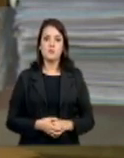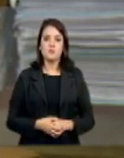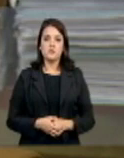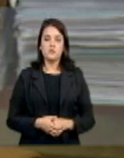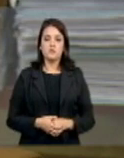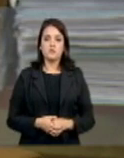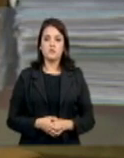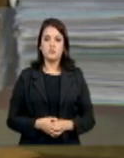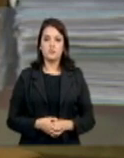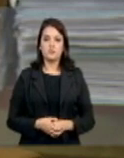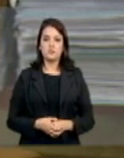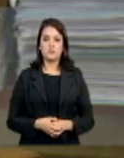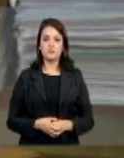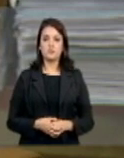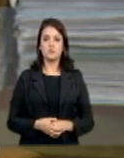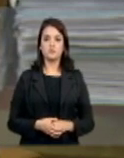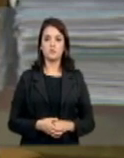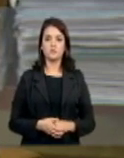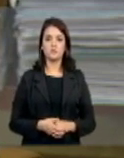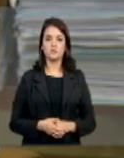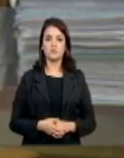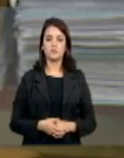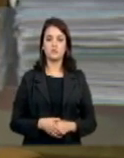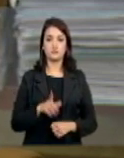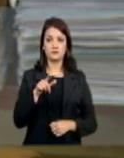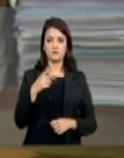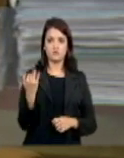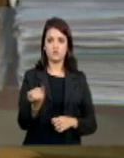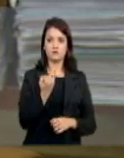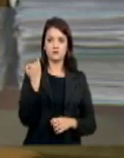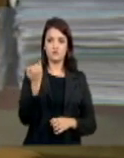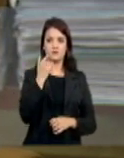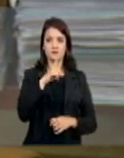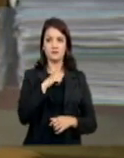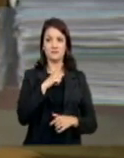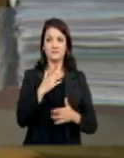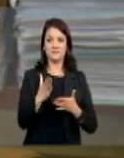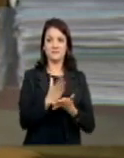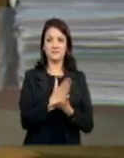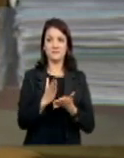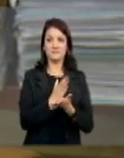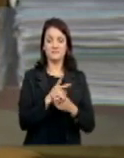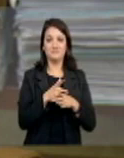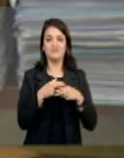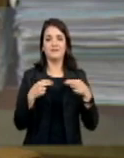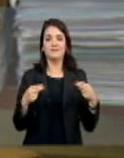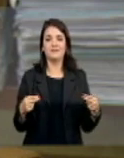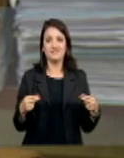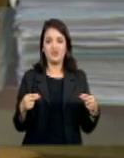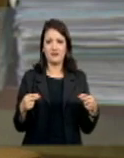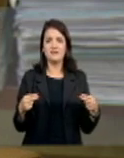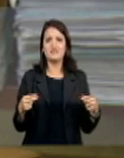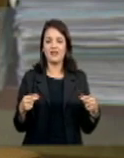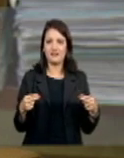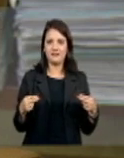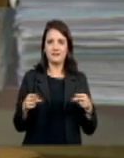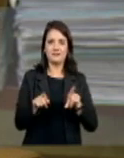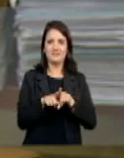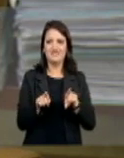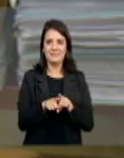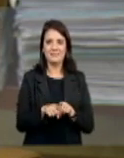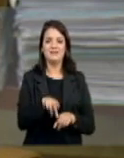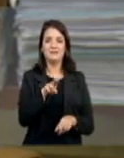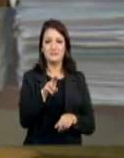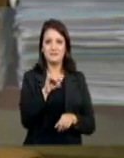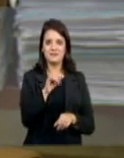digo eu que é importante dizer algumas considerações sobre a natureza jurídica das atribuições da unidade de inteligência financeira